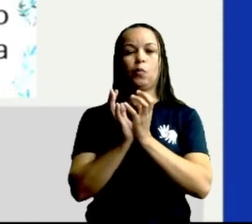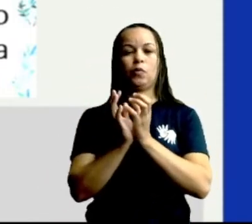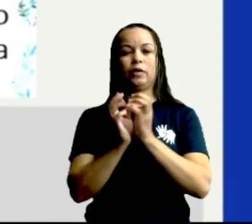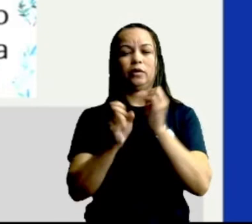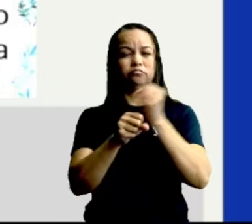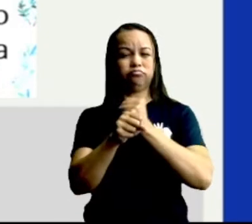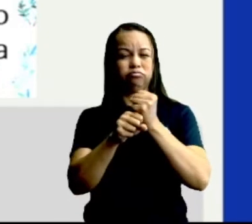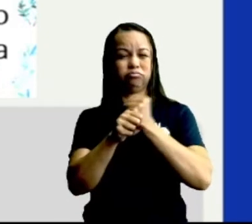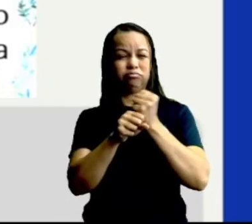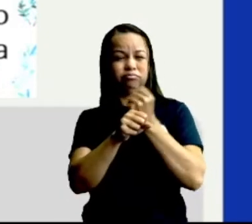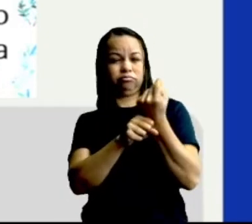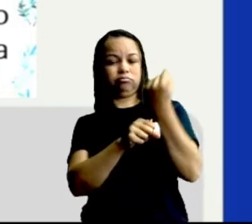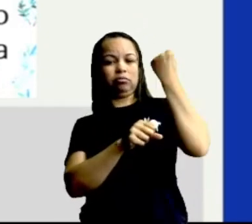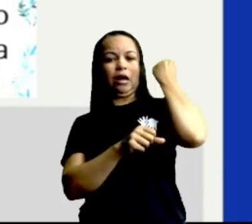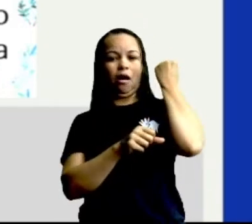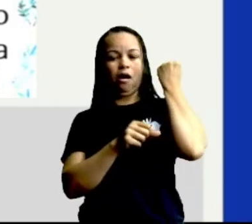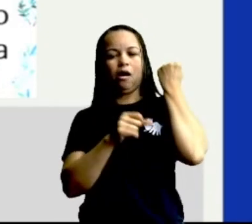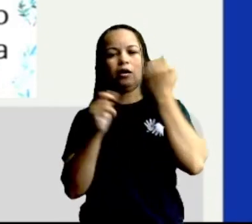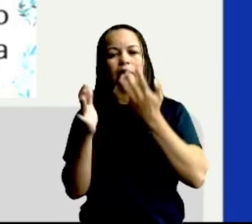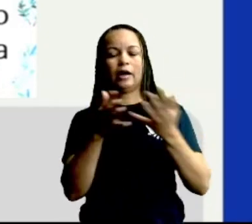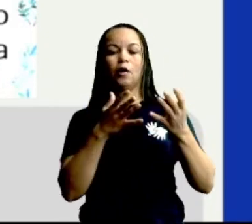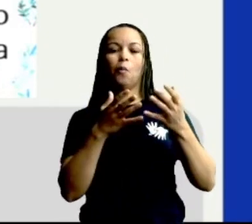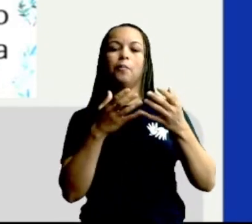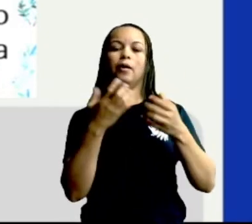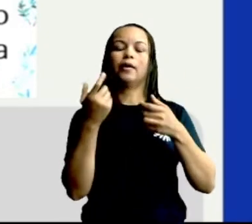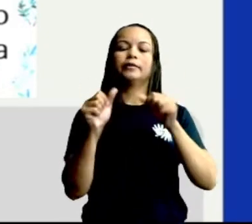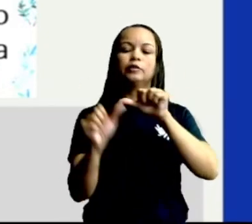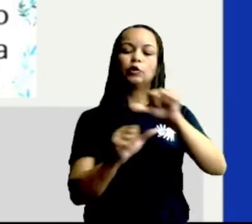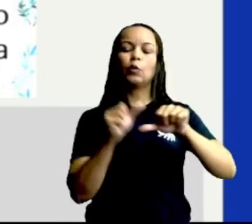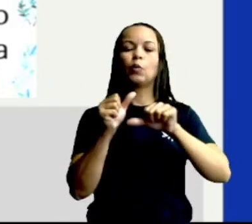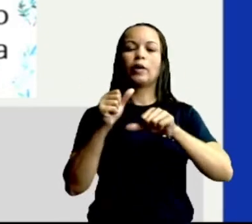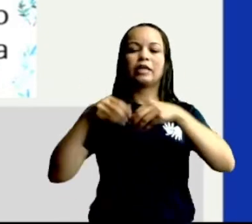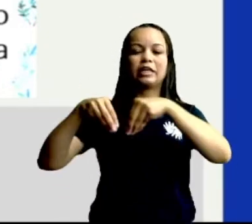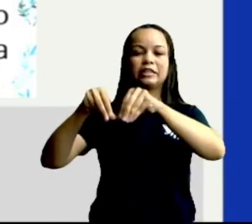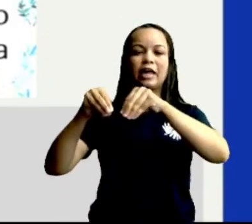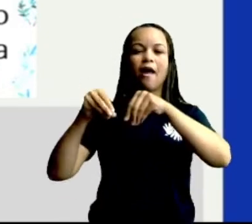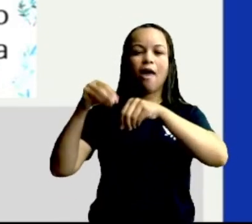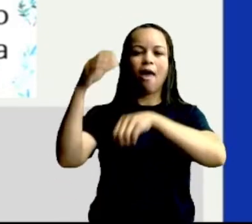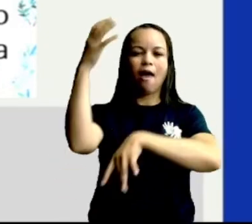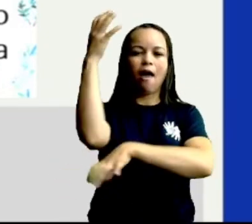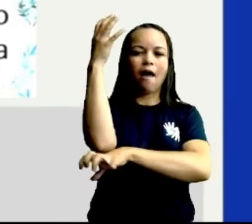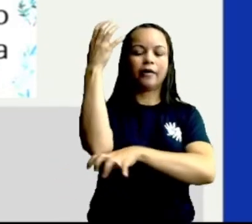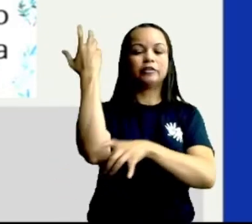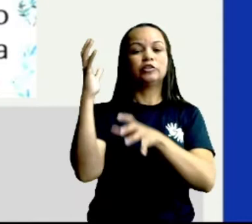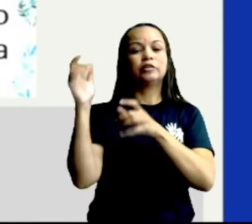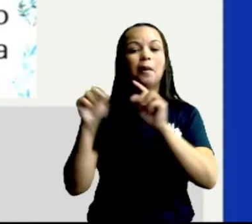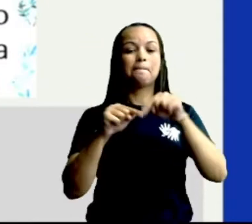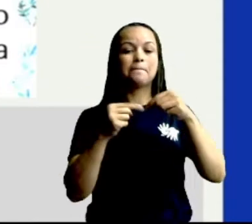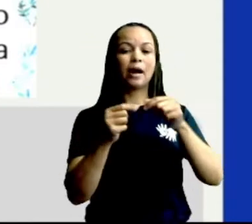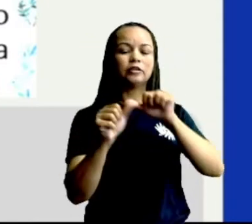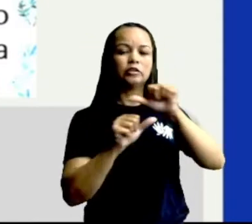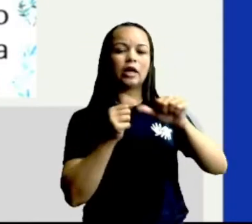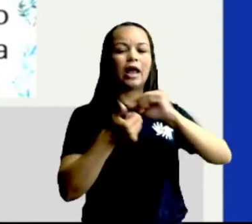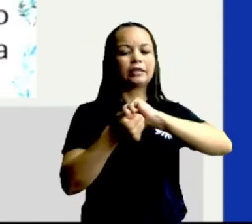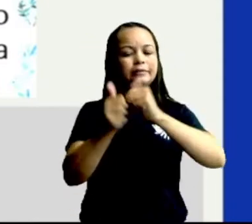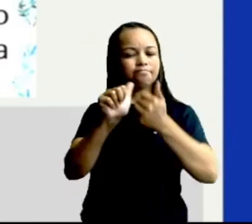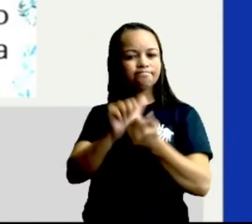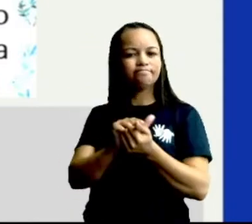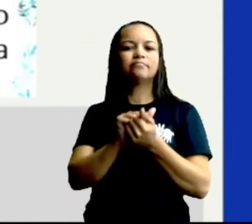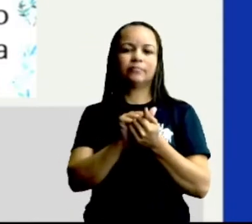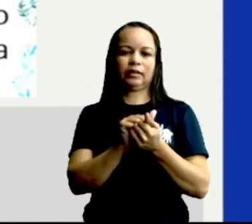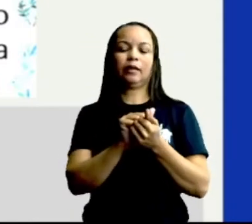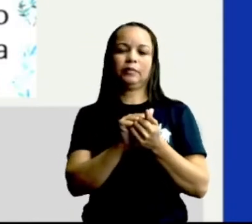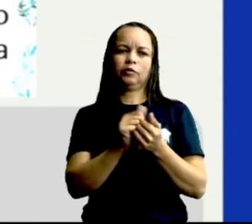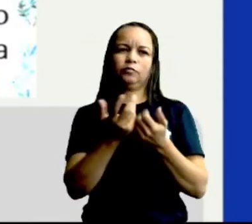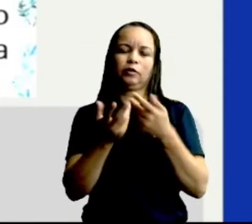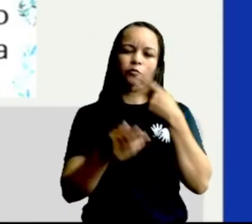de anos atrás, eram plantas terrestres, mas com o tempo essas plantas passaram por adaptações.